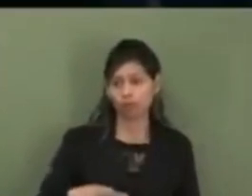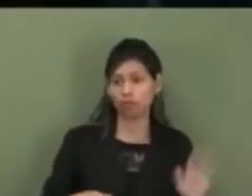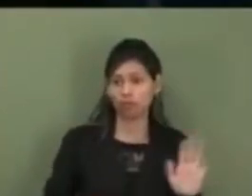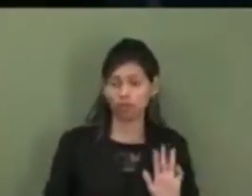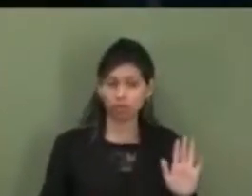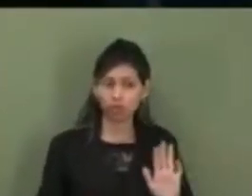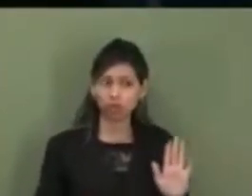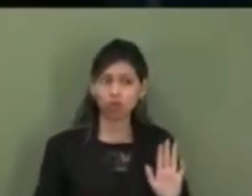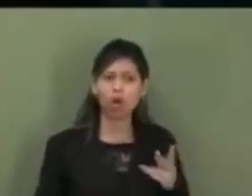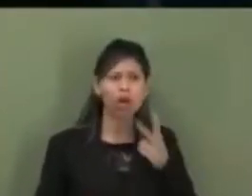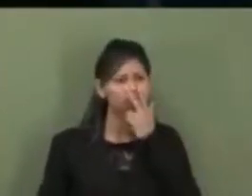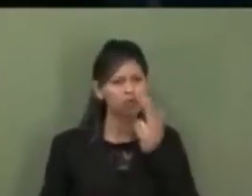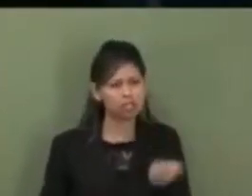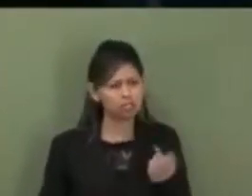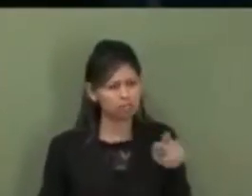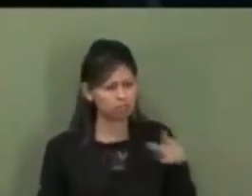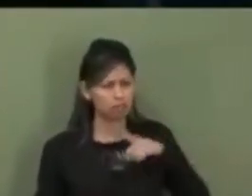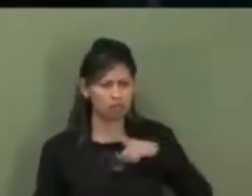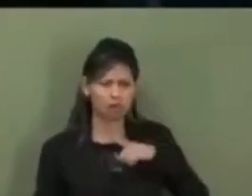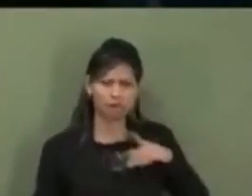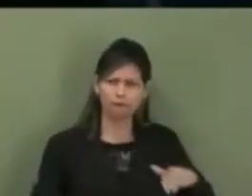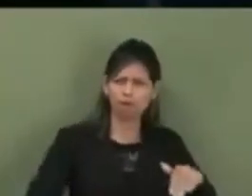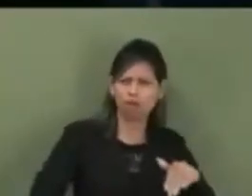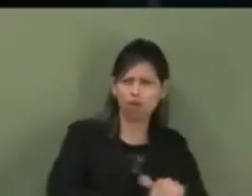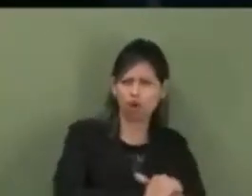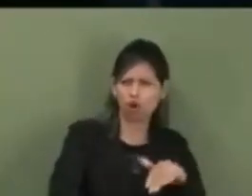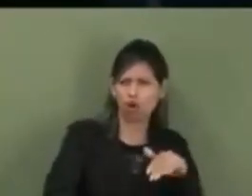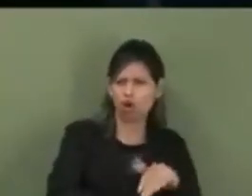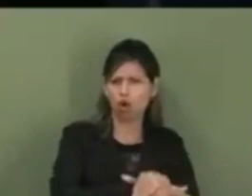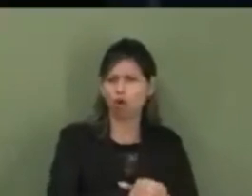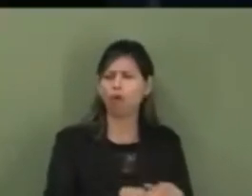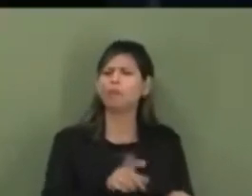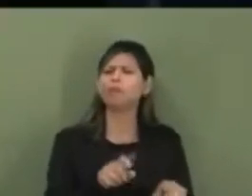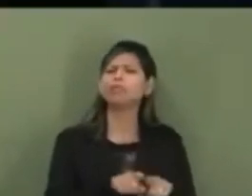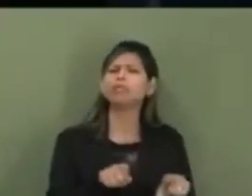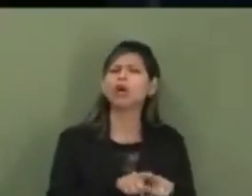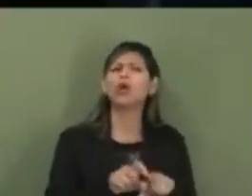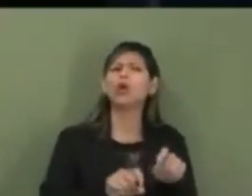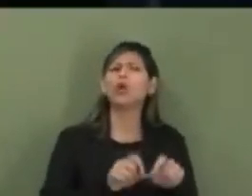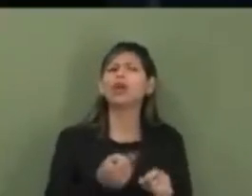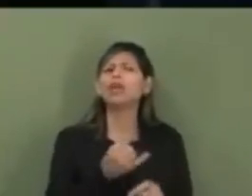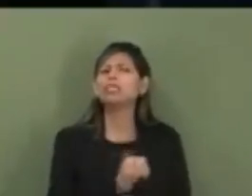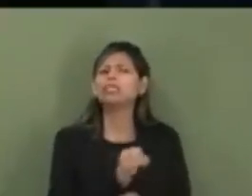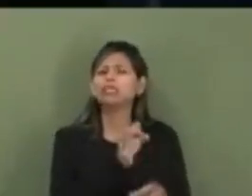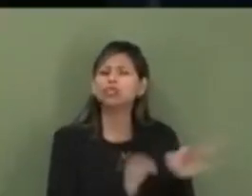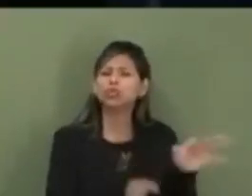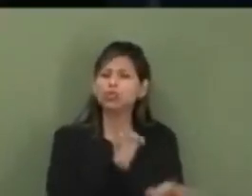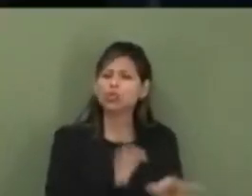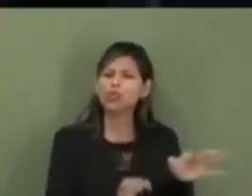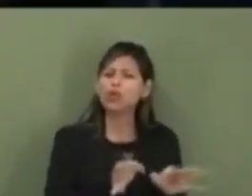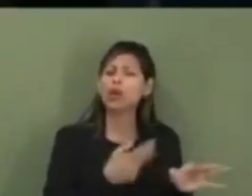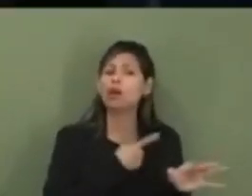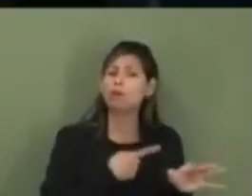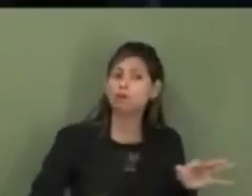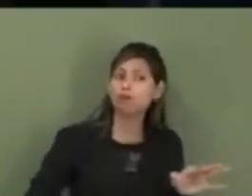um caso de corrupção ao julgar o presidente Lula. E, portanto, isso também precisa